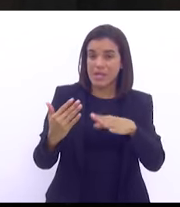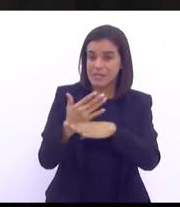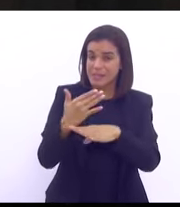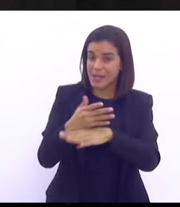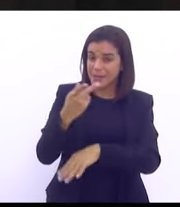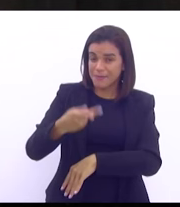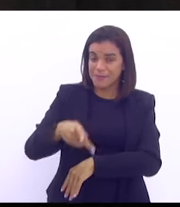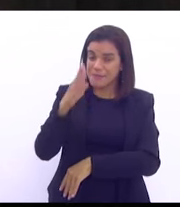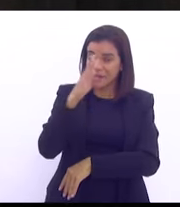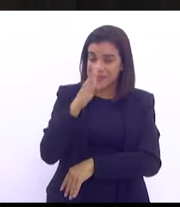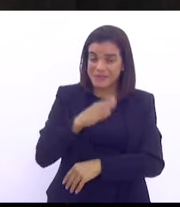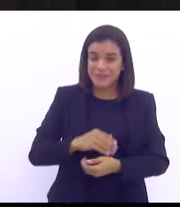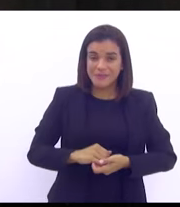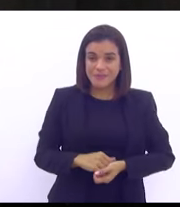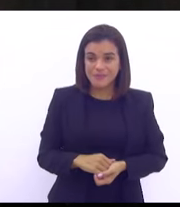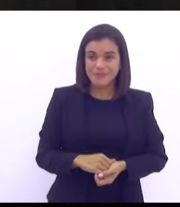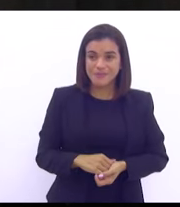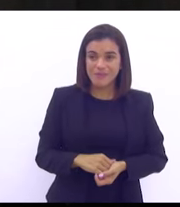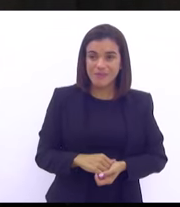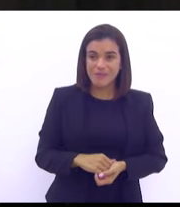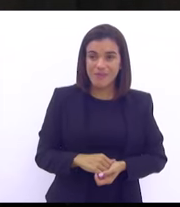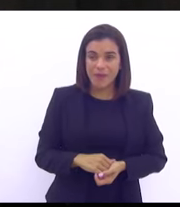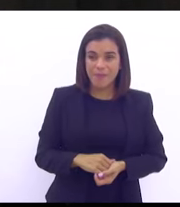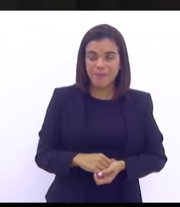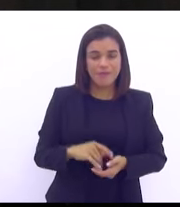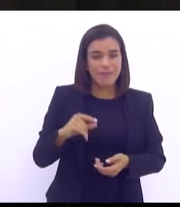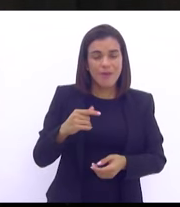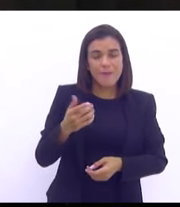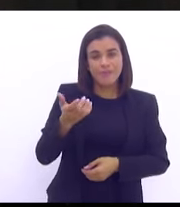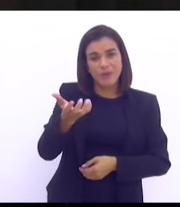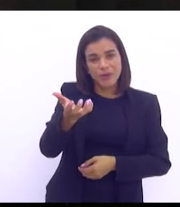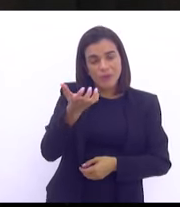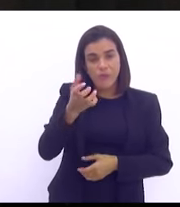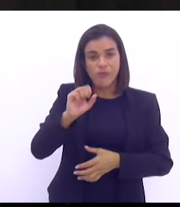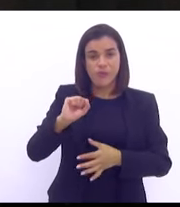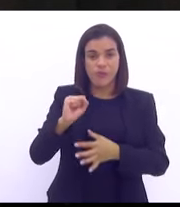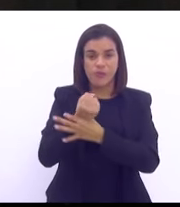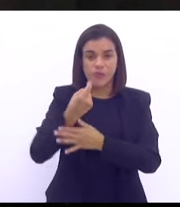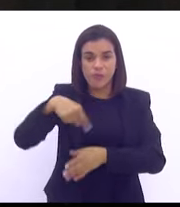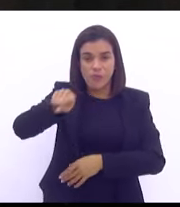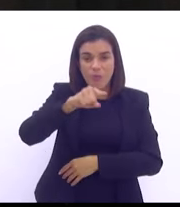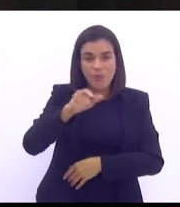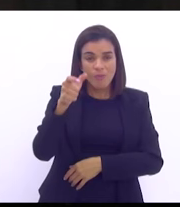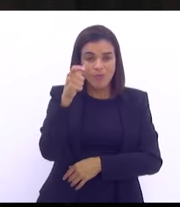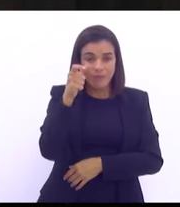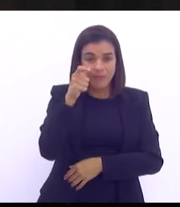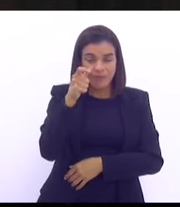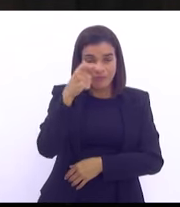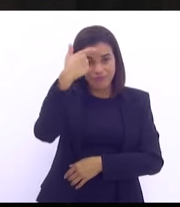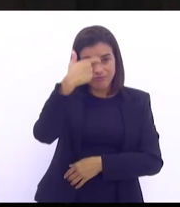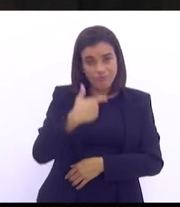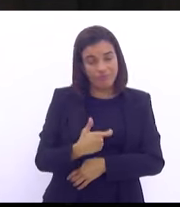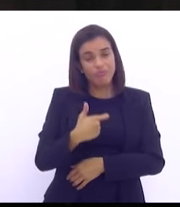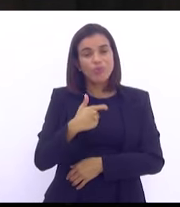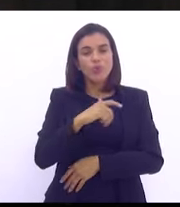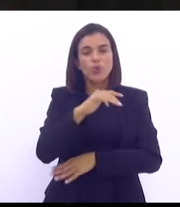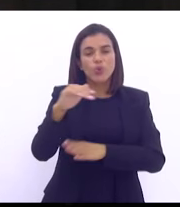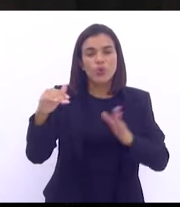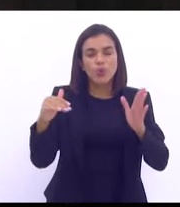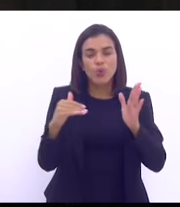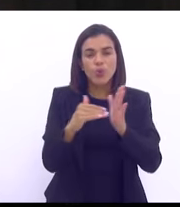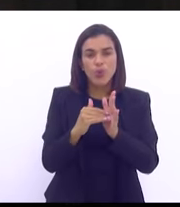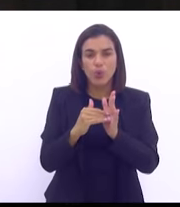nosso país. Eu quero garantir para você que está me assistindo que tudo o que está